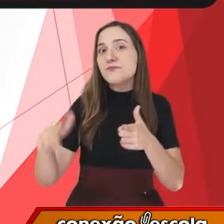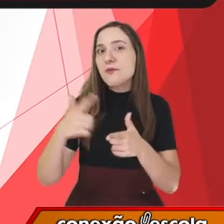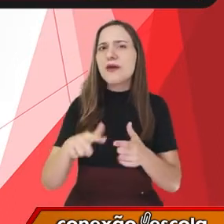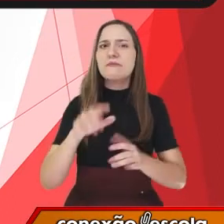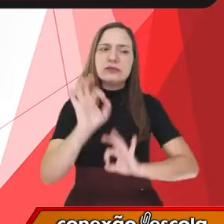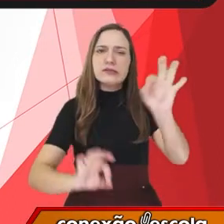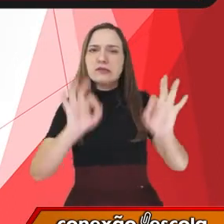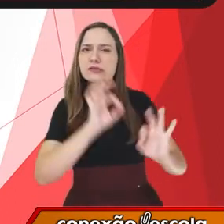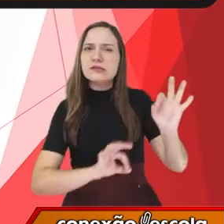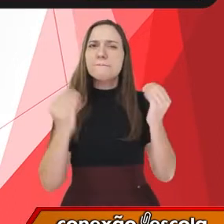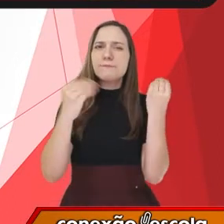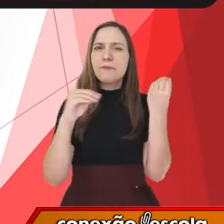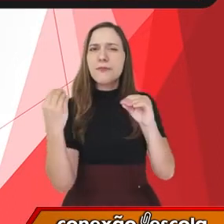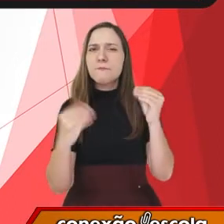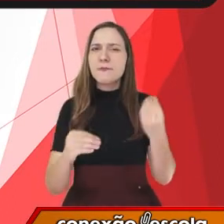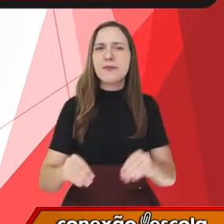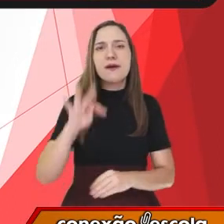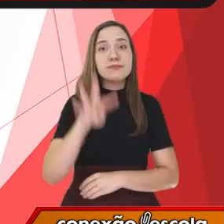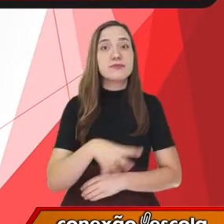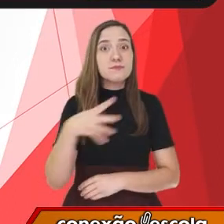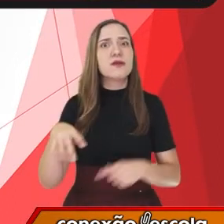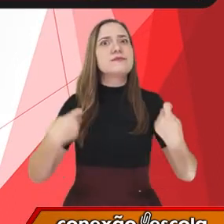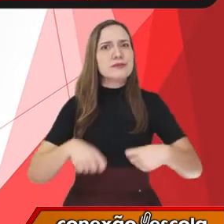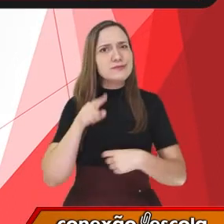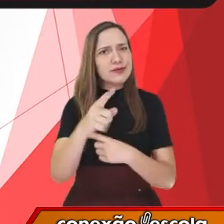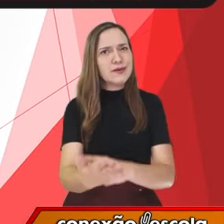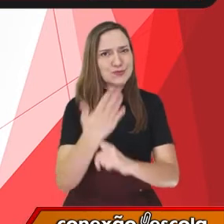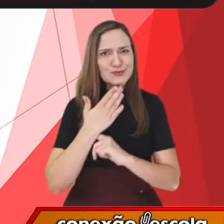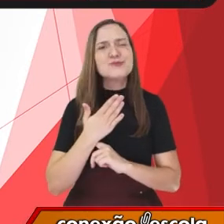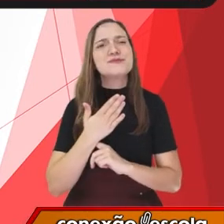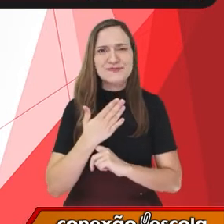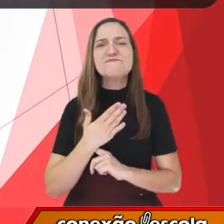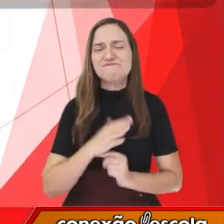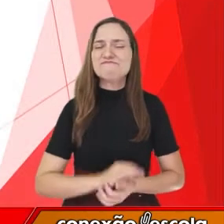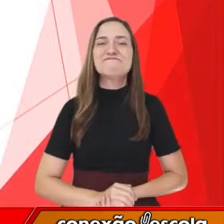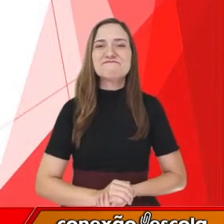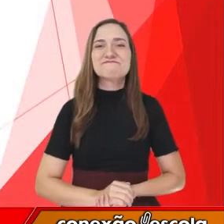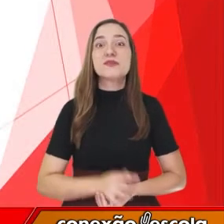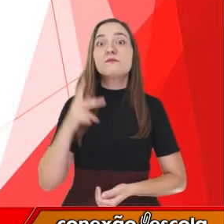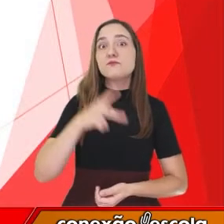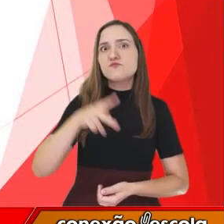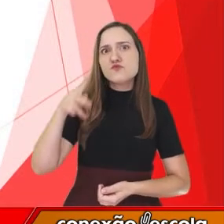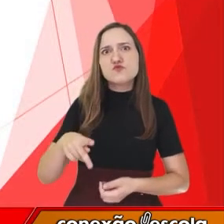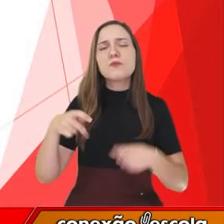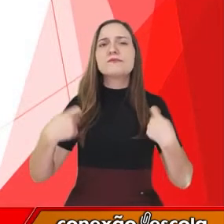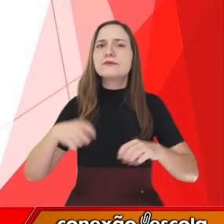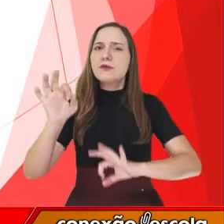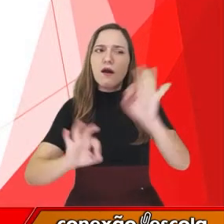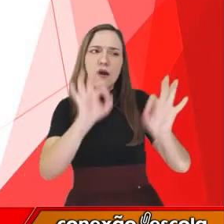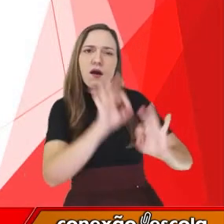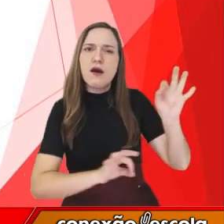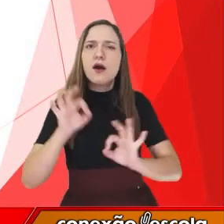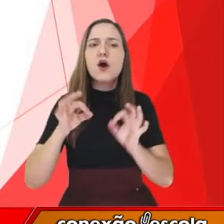a partir da construção de uma tabela? Preciso da sua ajuda. Um professor pretende